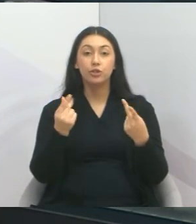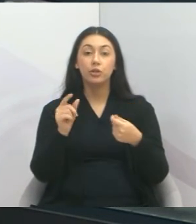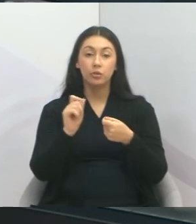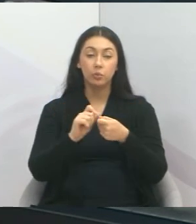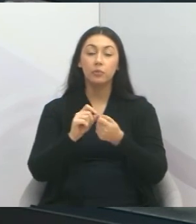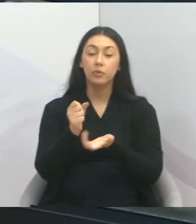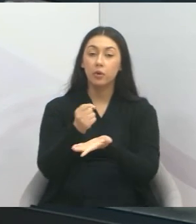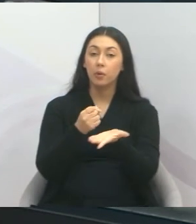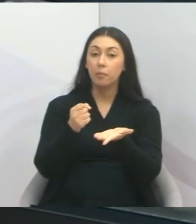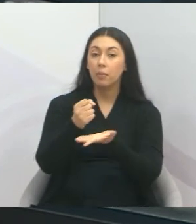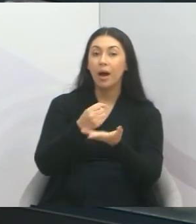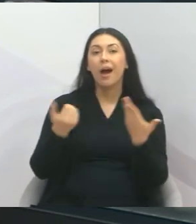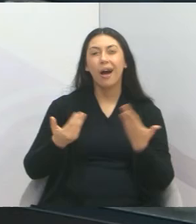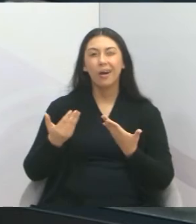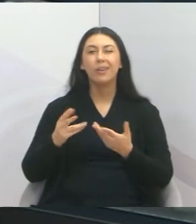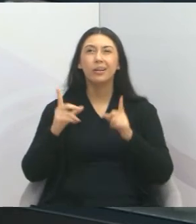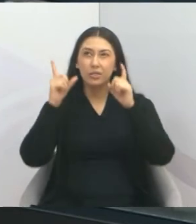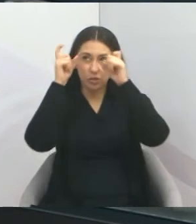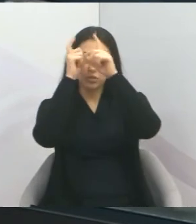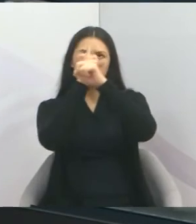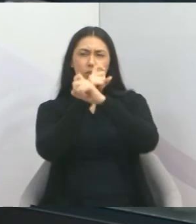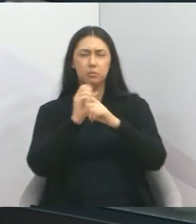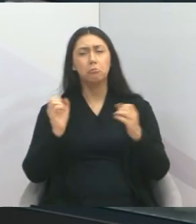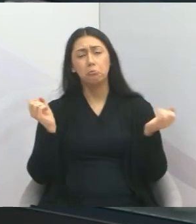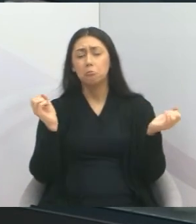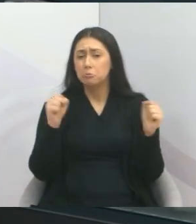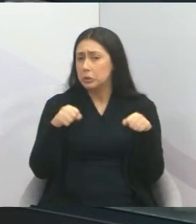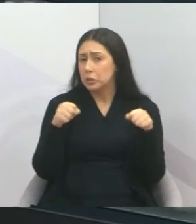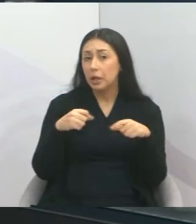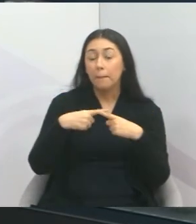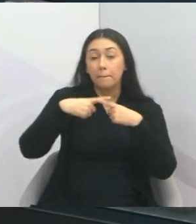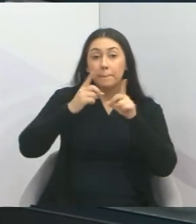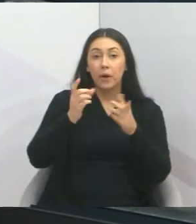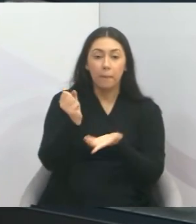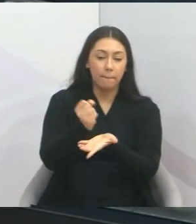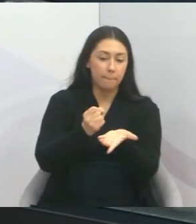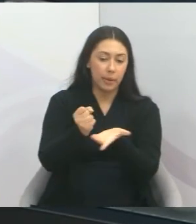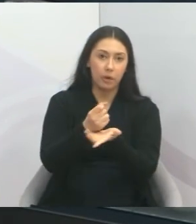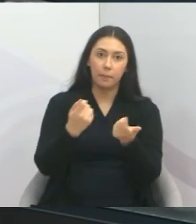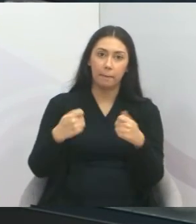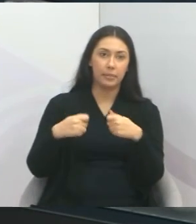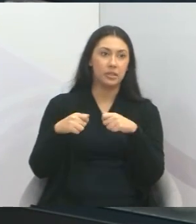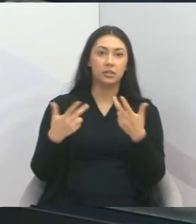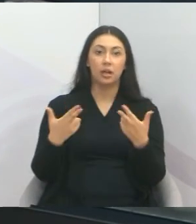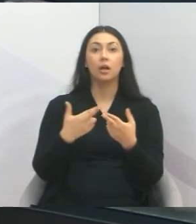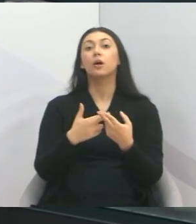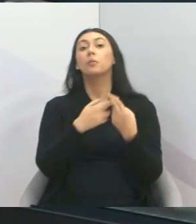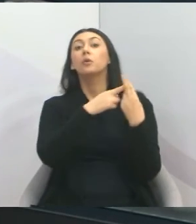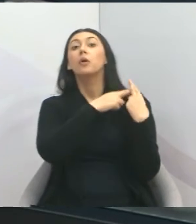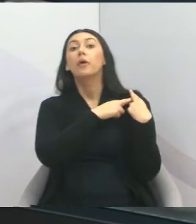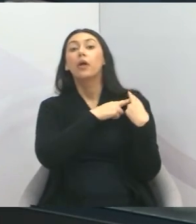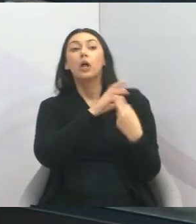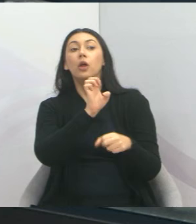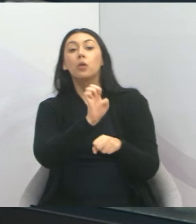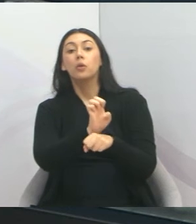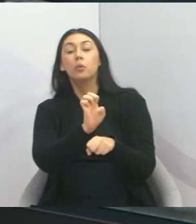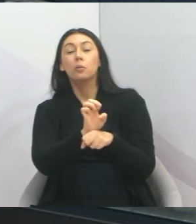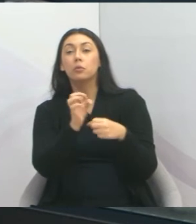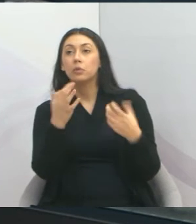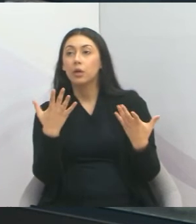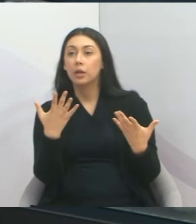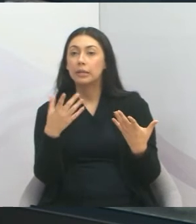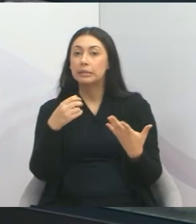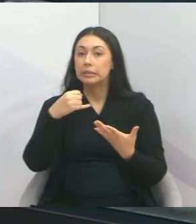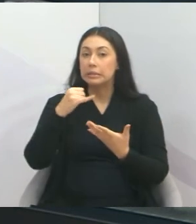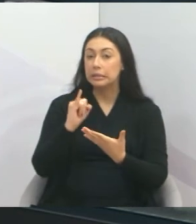básico estamos momento difícil financeiro sim mas o baço tem que ser feito se a responsabilidade é do estado se tem